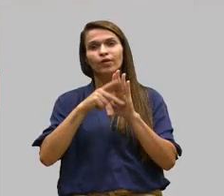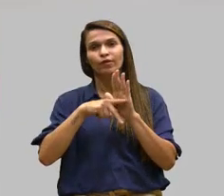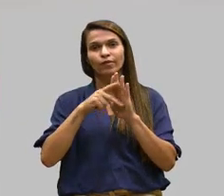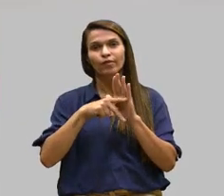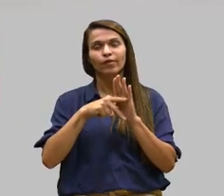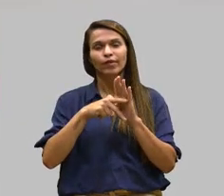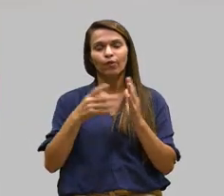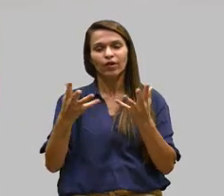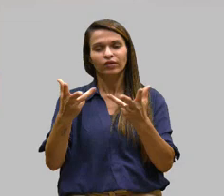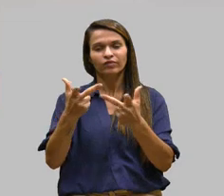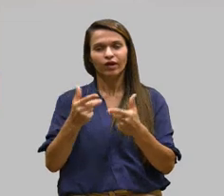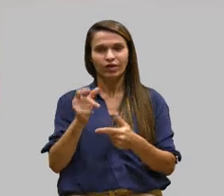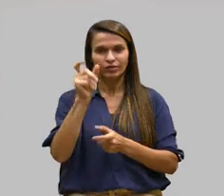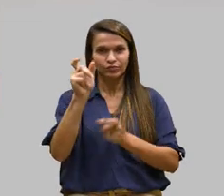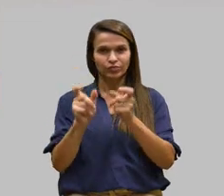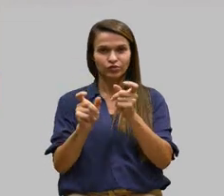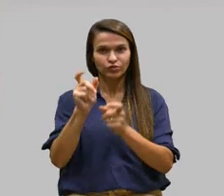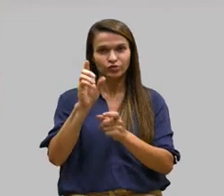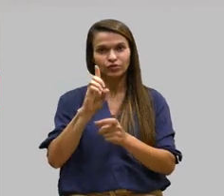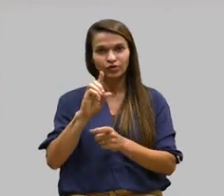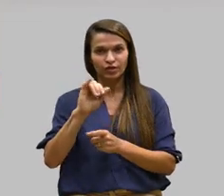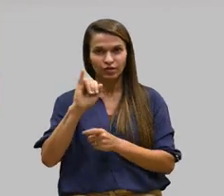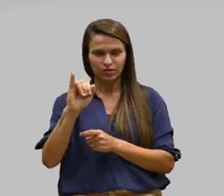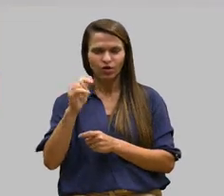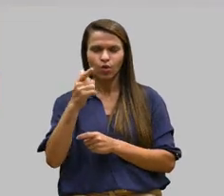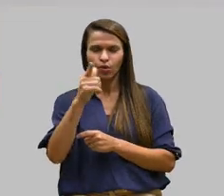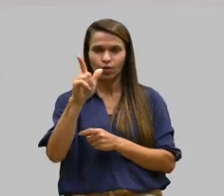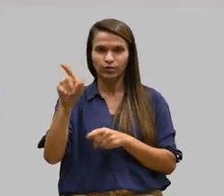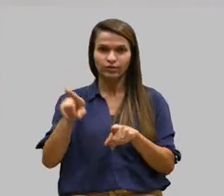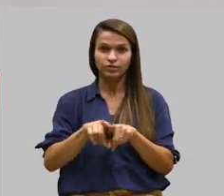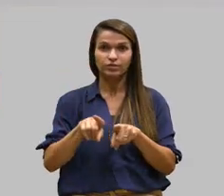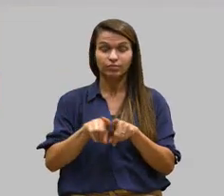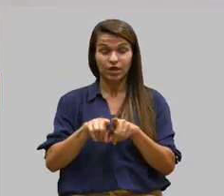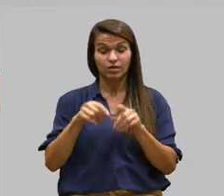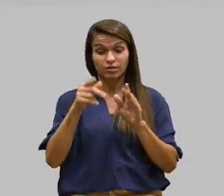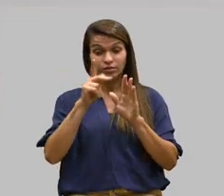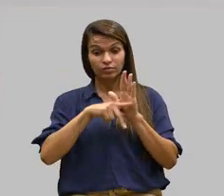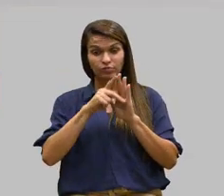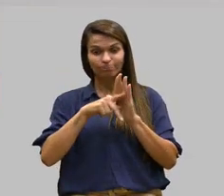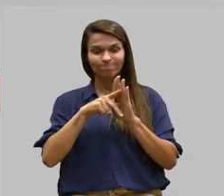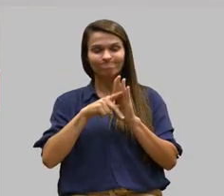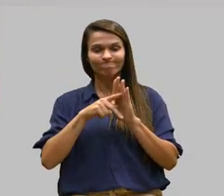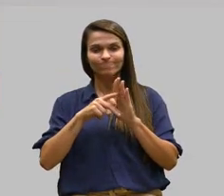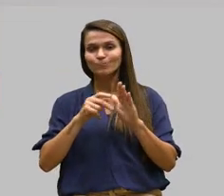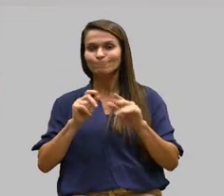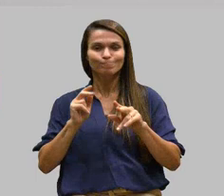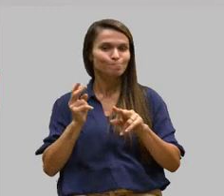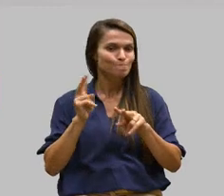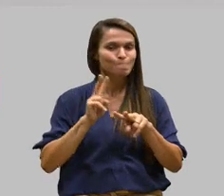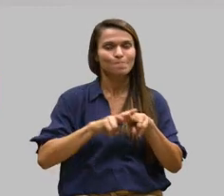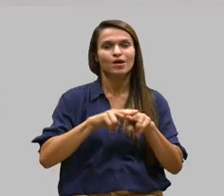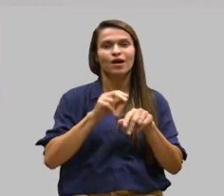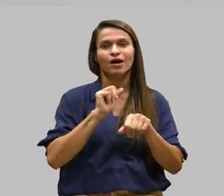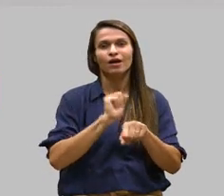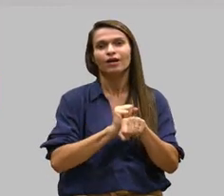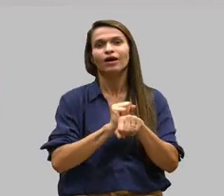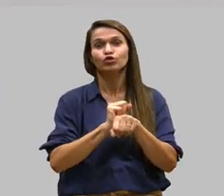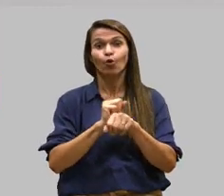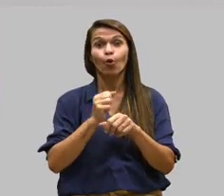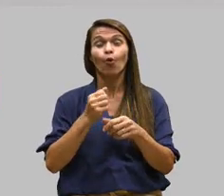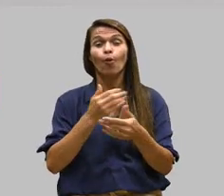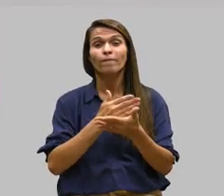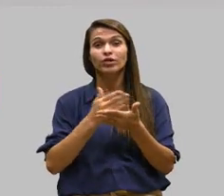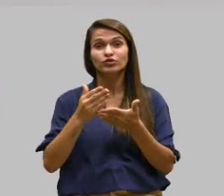deficiências intelectuais né e outras também e esse projeto foi rompido ele começou com parceria em Pedro Leopoldo